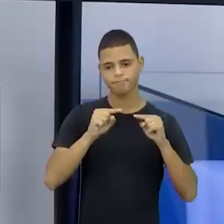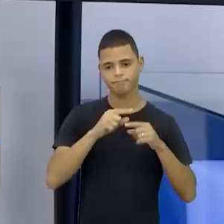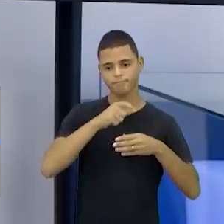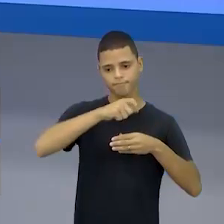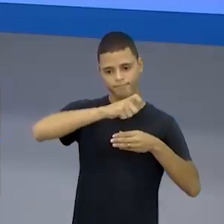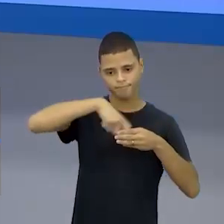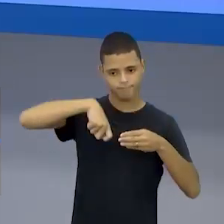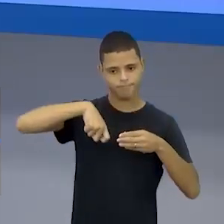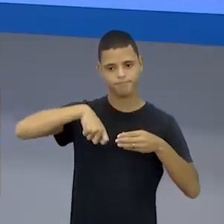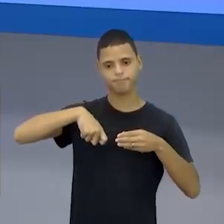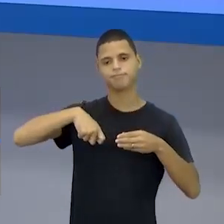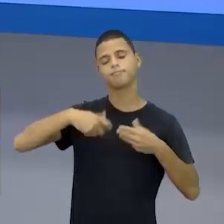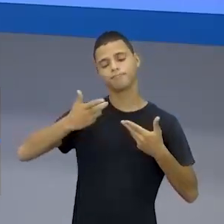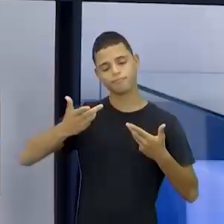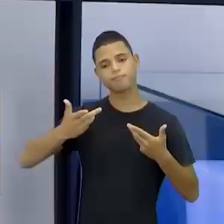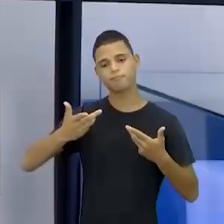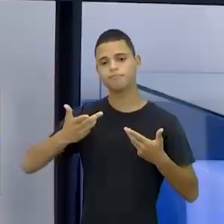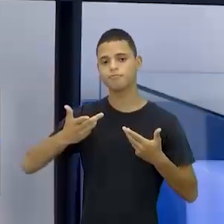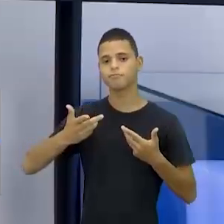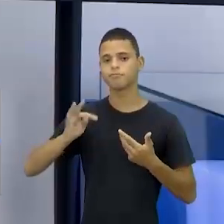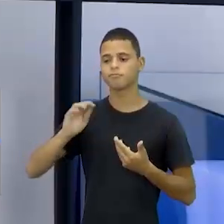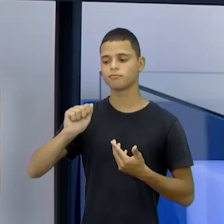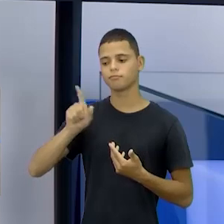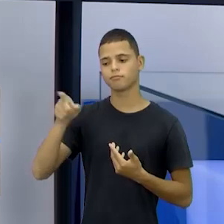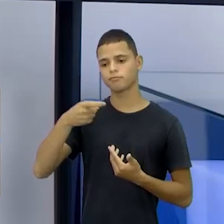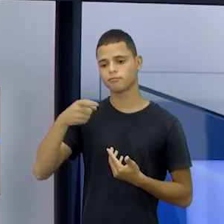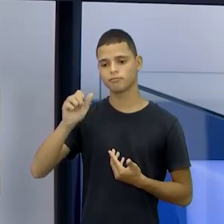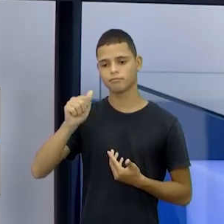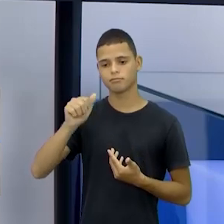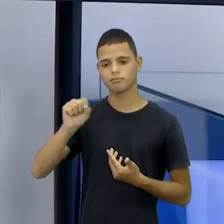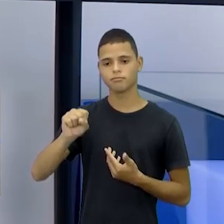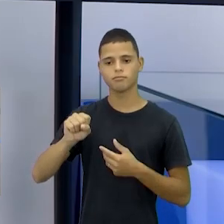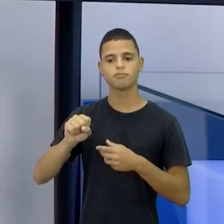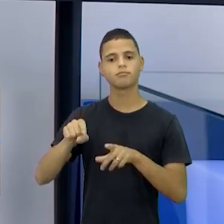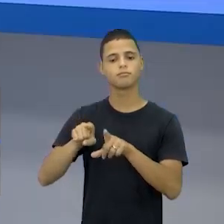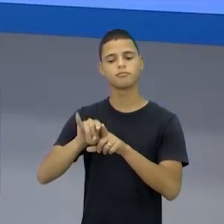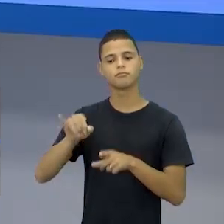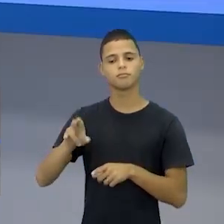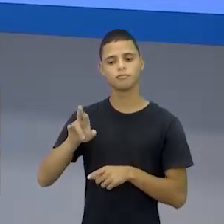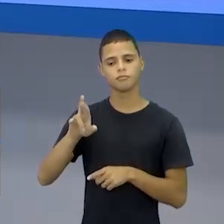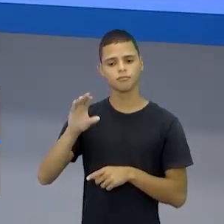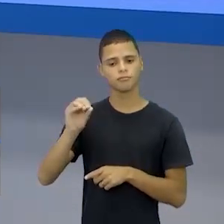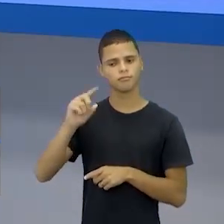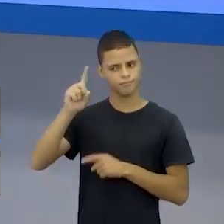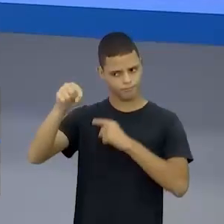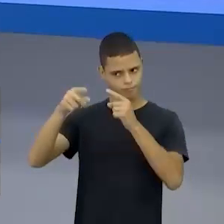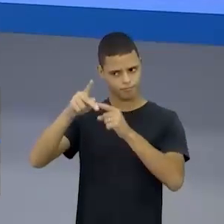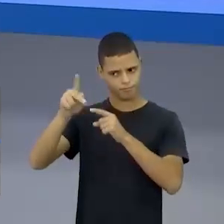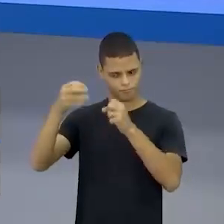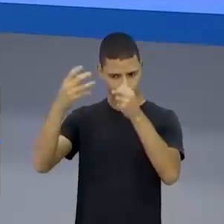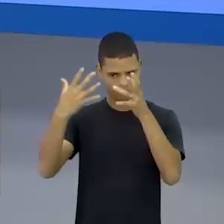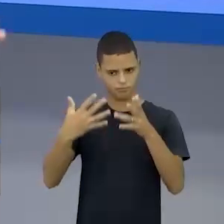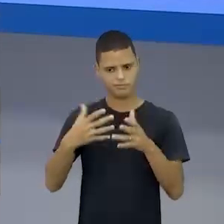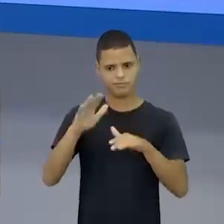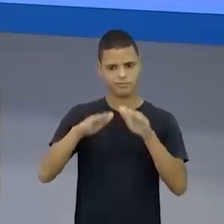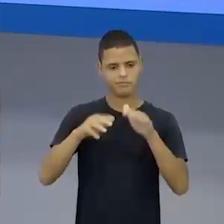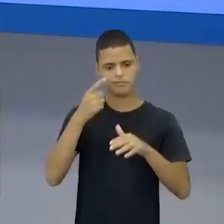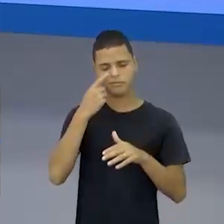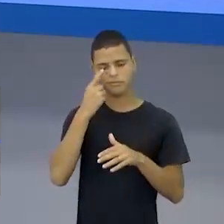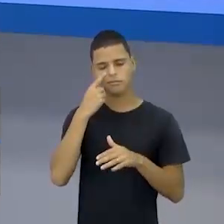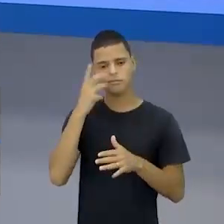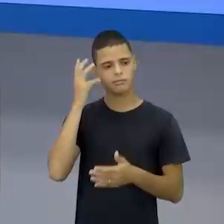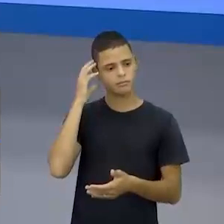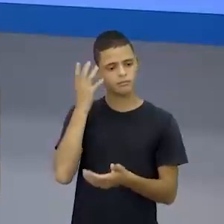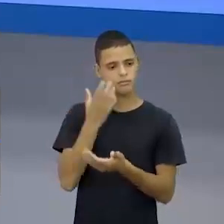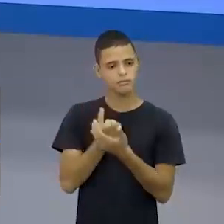ele vai no gasto do cartão de crédito. Na taxa e nos juros do cartão. O professor vai explicar isso. Então pode ser que ele olhe para aquele podcast e fale, não, eu olho, eu faço um